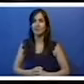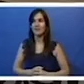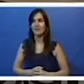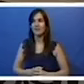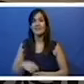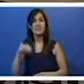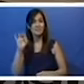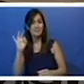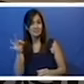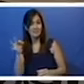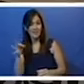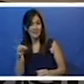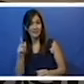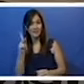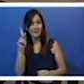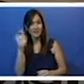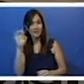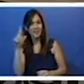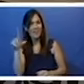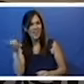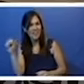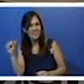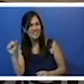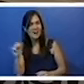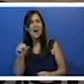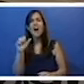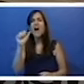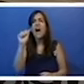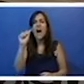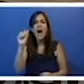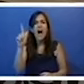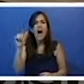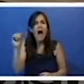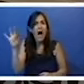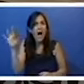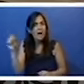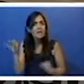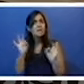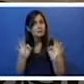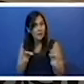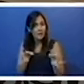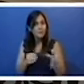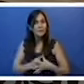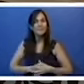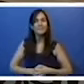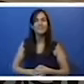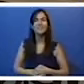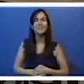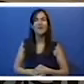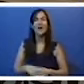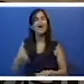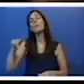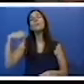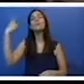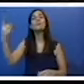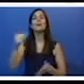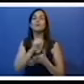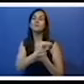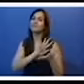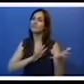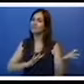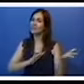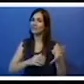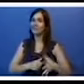certo Késia certo Pietra Ágata prestando atenção e junto com a tia Adriana e vamos para a próxima